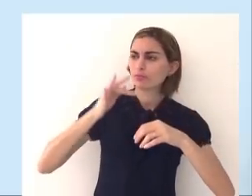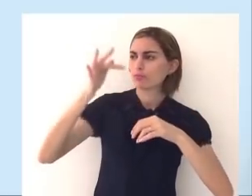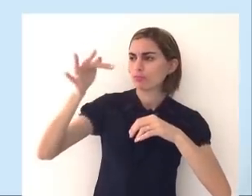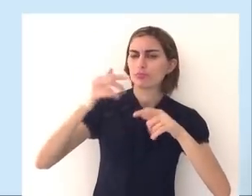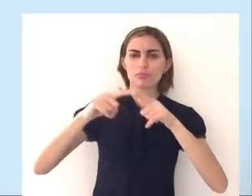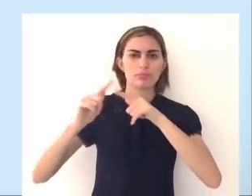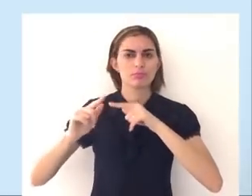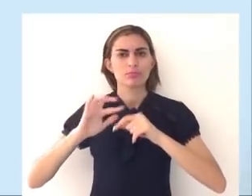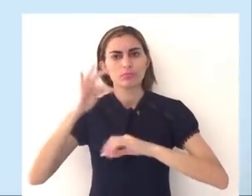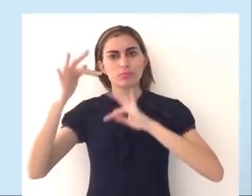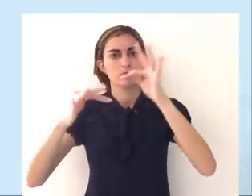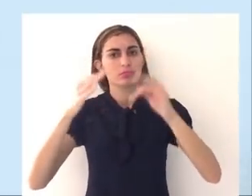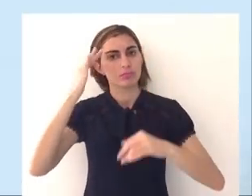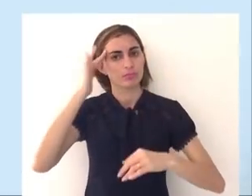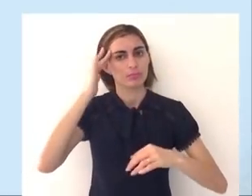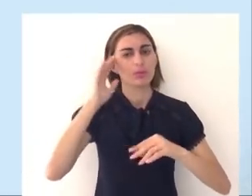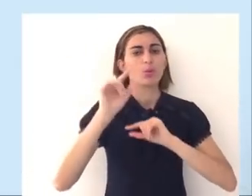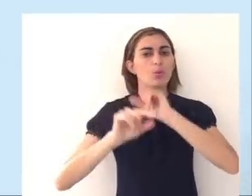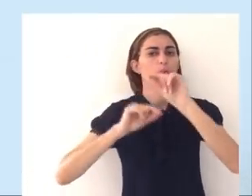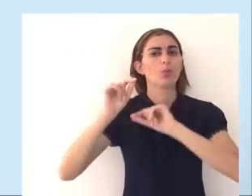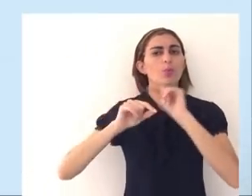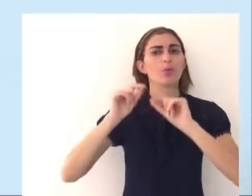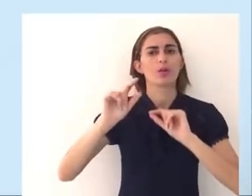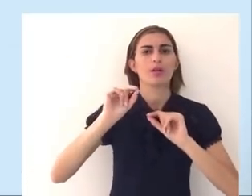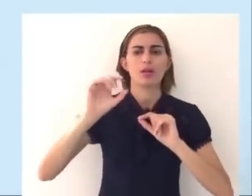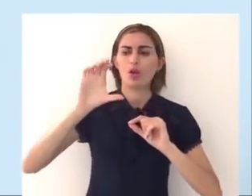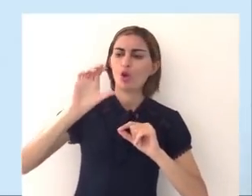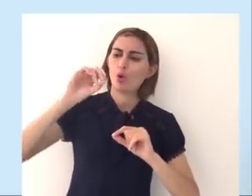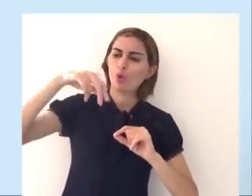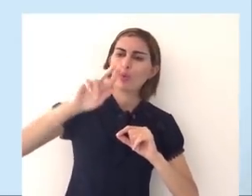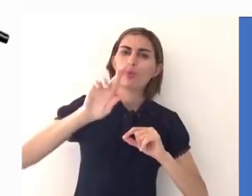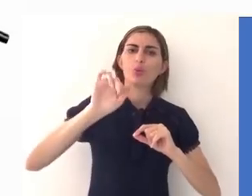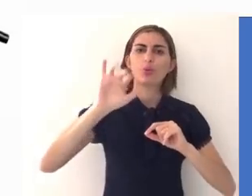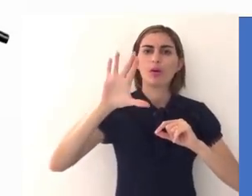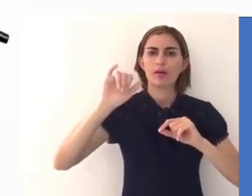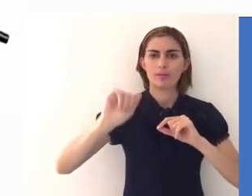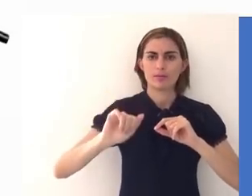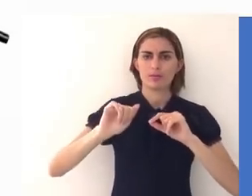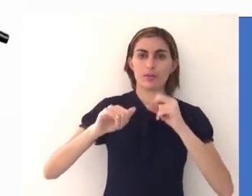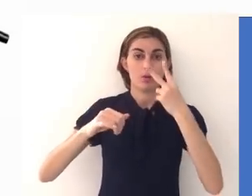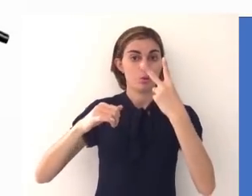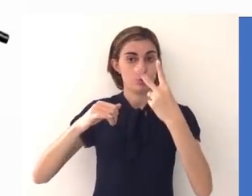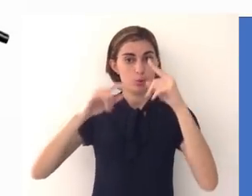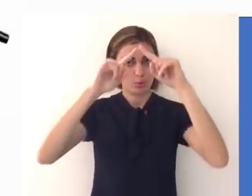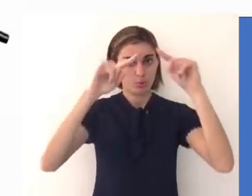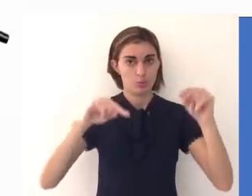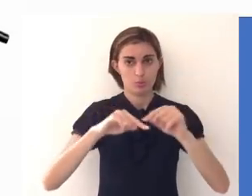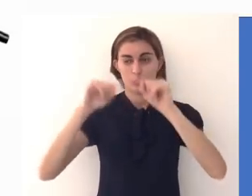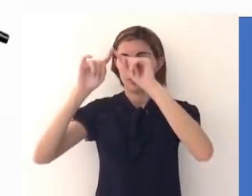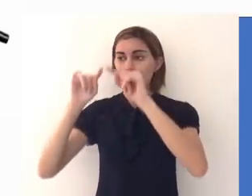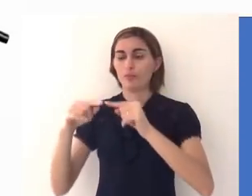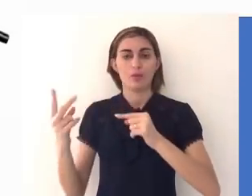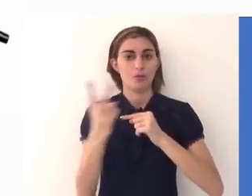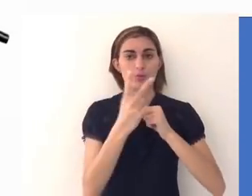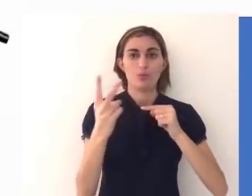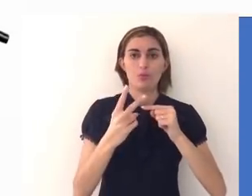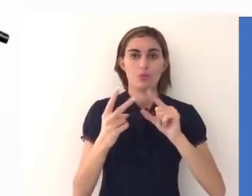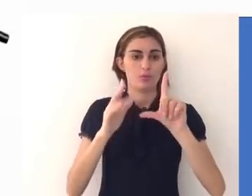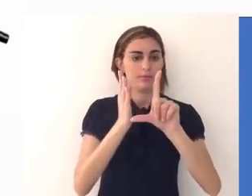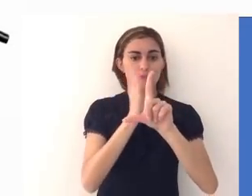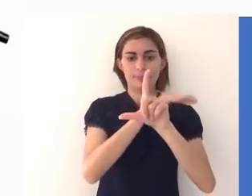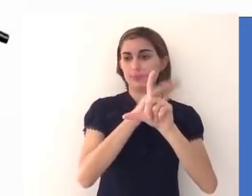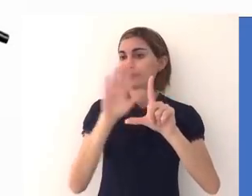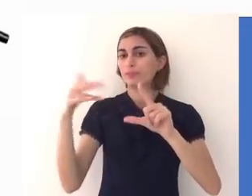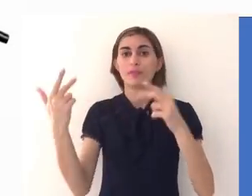futuro. Mas vamos entender primeiro o que é uma congruência de triângulos. 2 triângulos são congruentes quando os